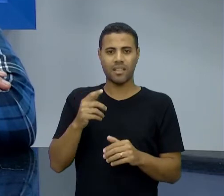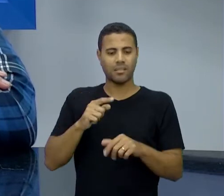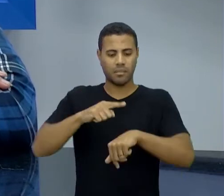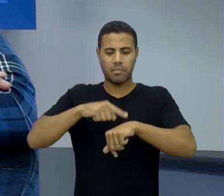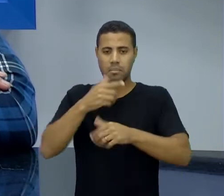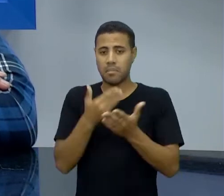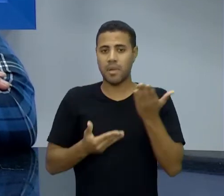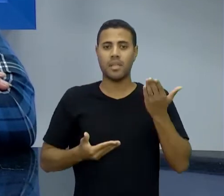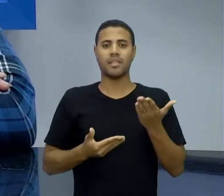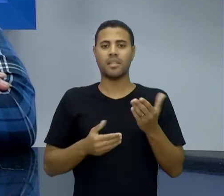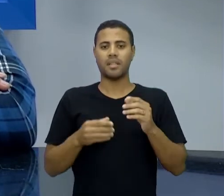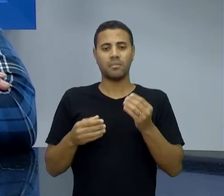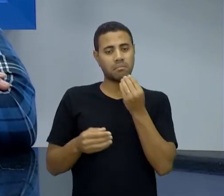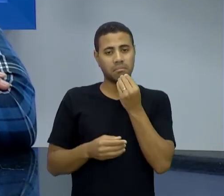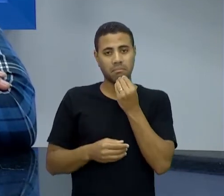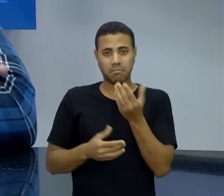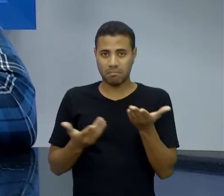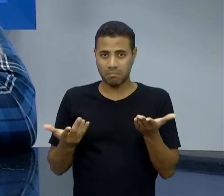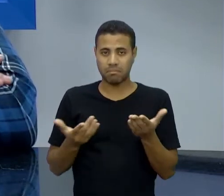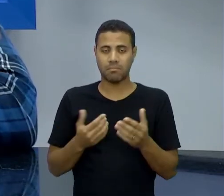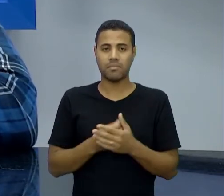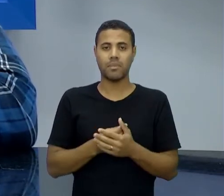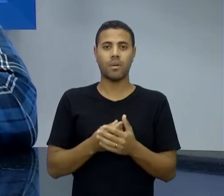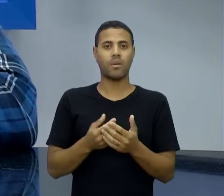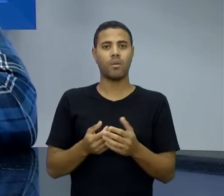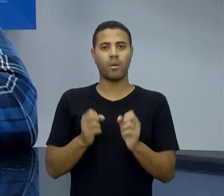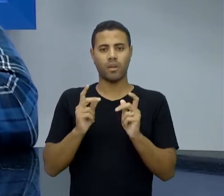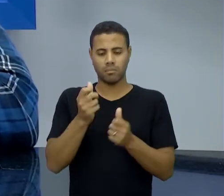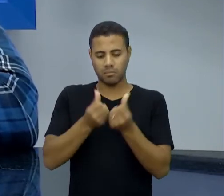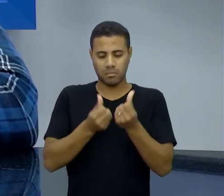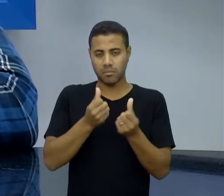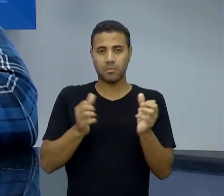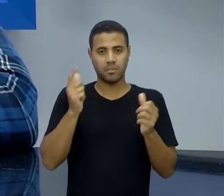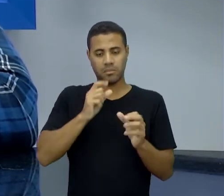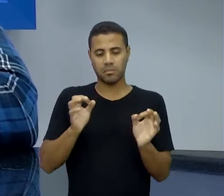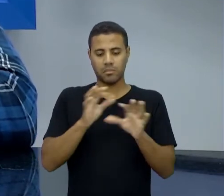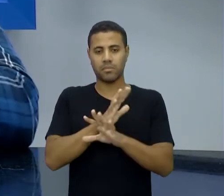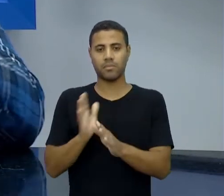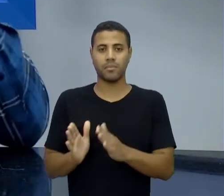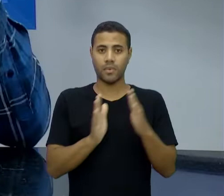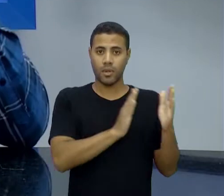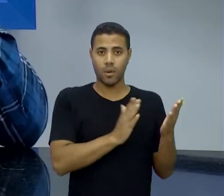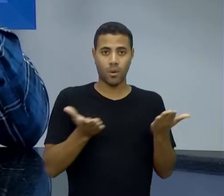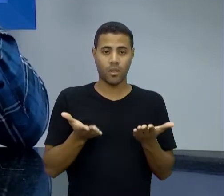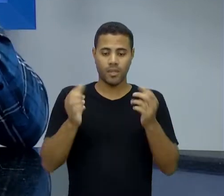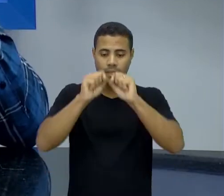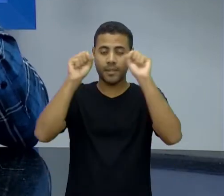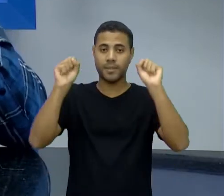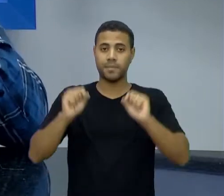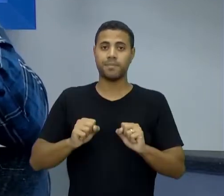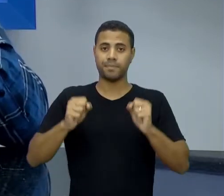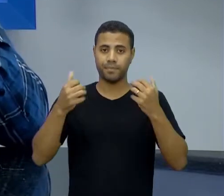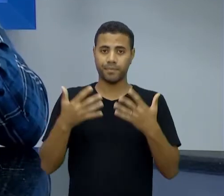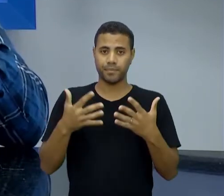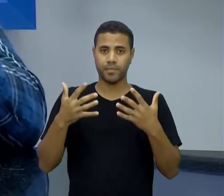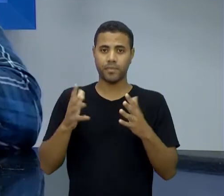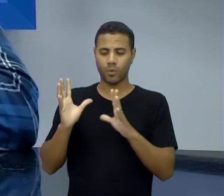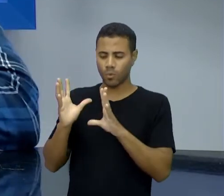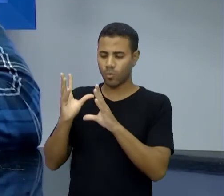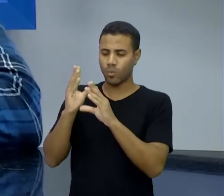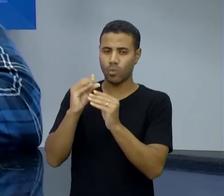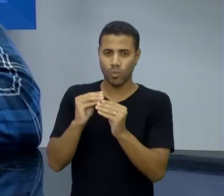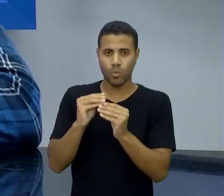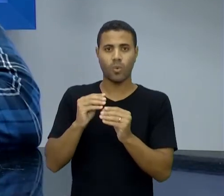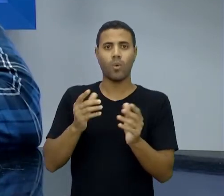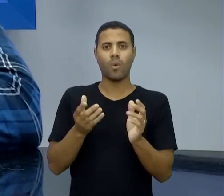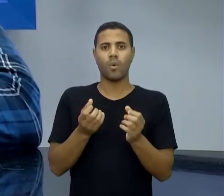no final do semestre, beleza? Então, hoje começamos a nossa sistematização com a junção aí de todos os conteúdos que a gente